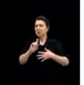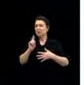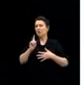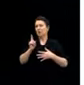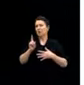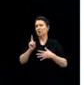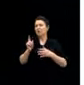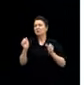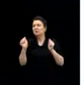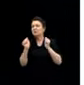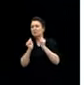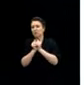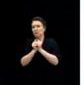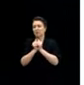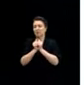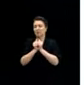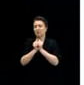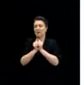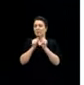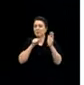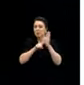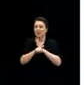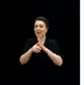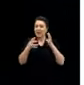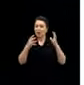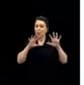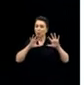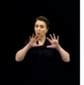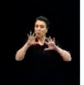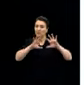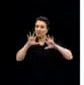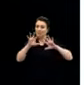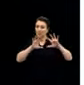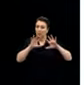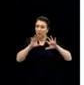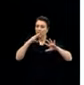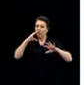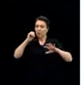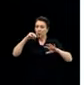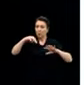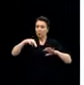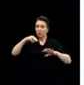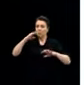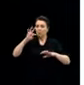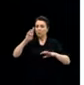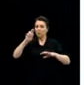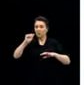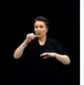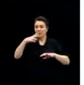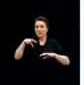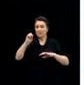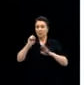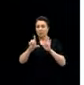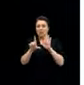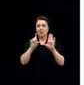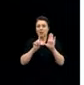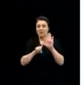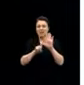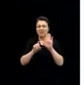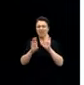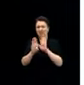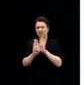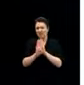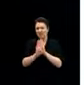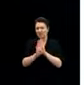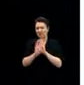intracelular, está associada à contração. E falando em contração, a gente tem que lembrar de músculo. Letra E, adiposo, uma vez que